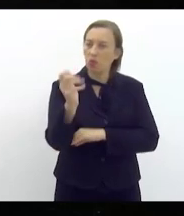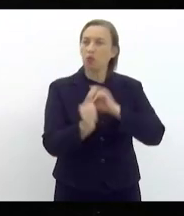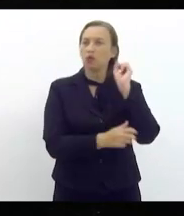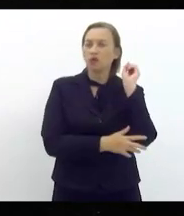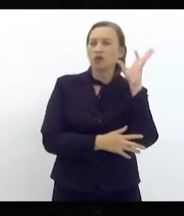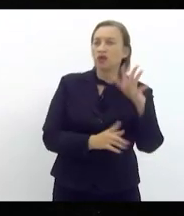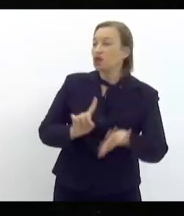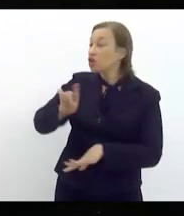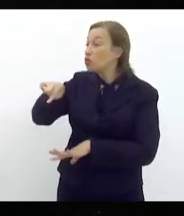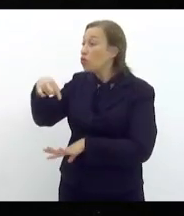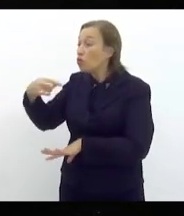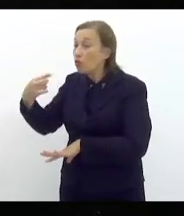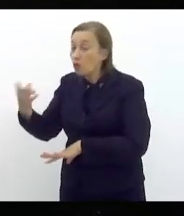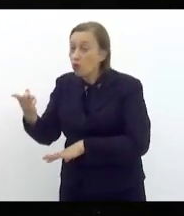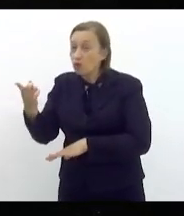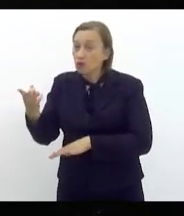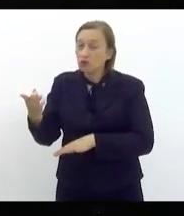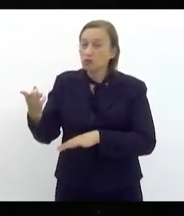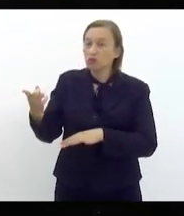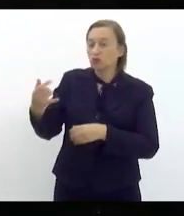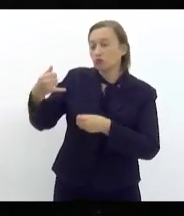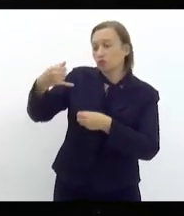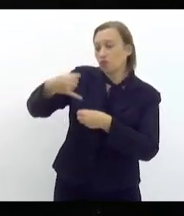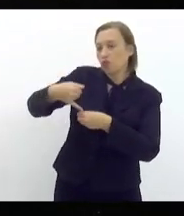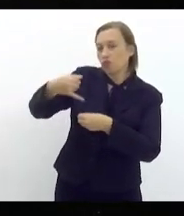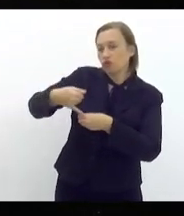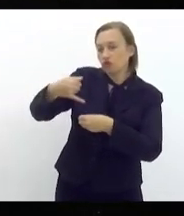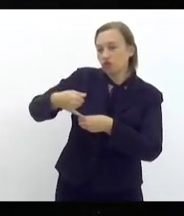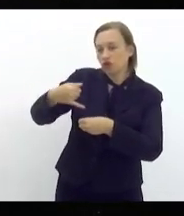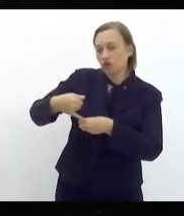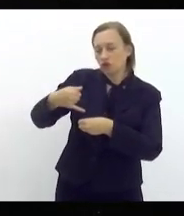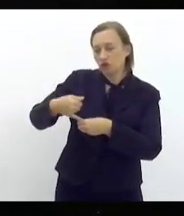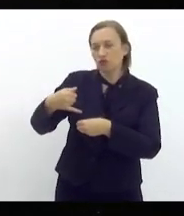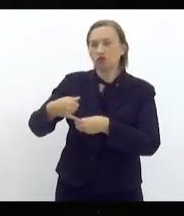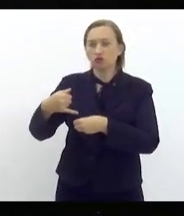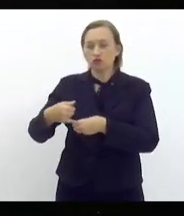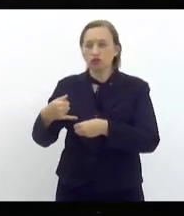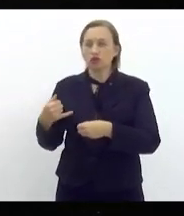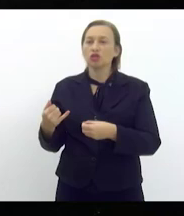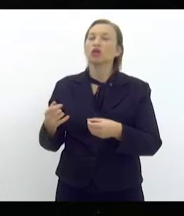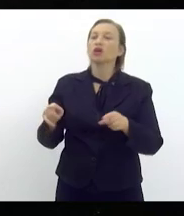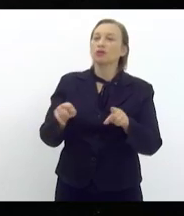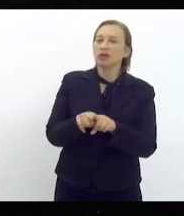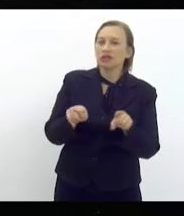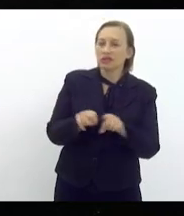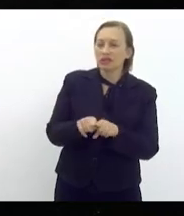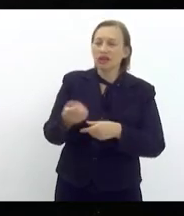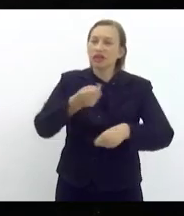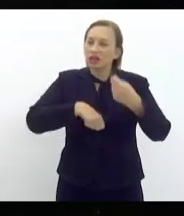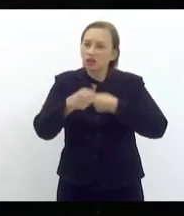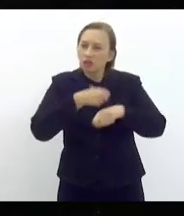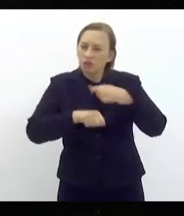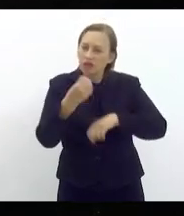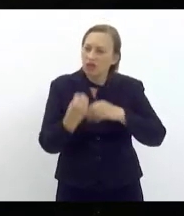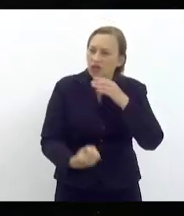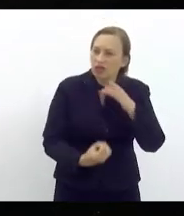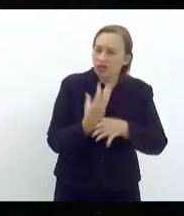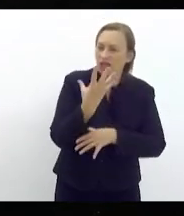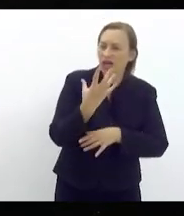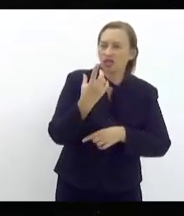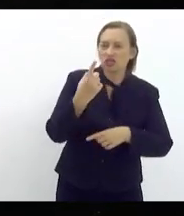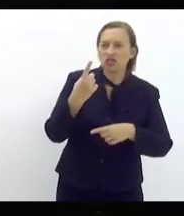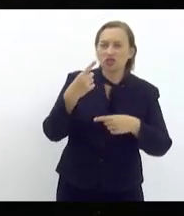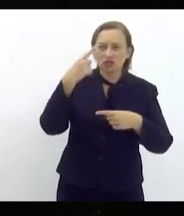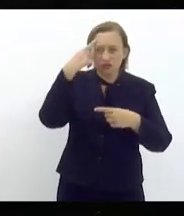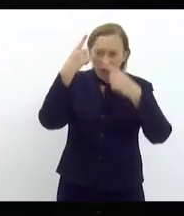em outras formas de combustível, a gente tem que pensar em uma economia criativa, a gente tem que entender que a arte e a